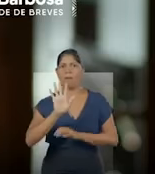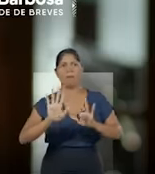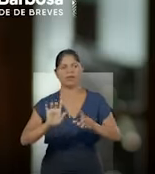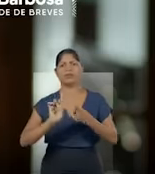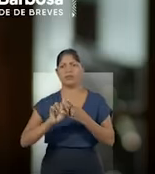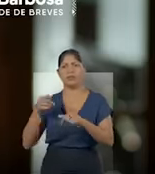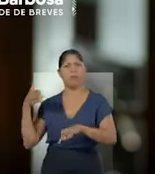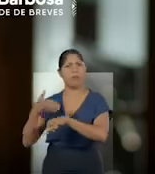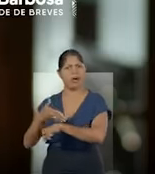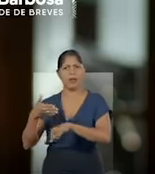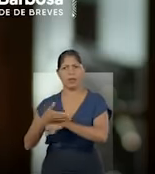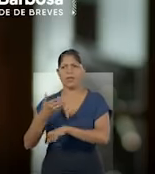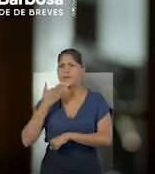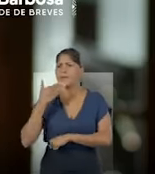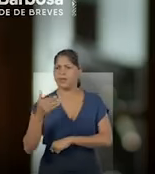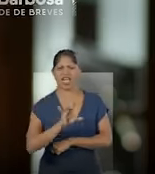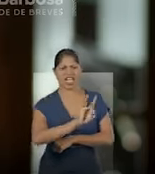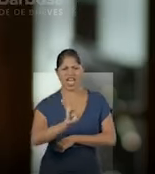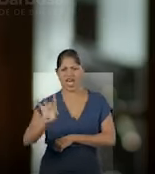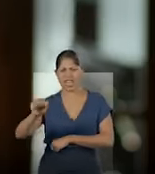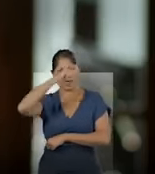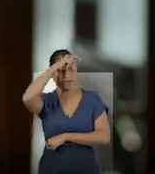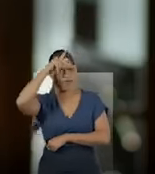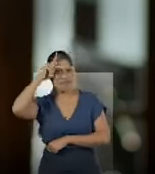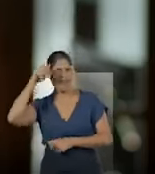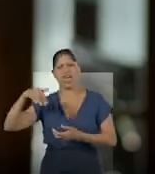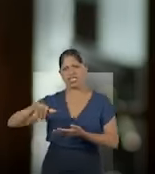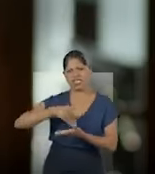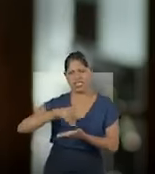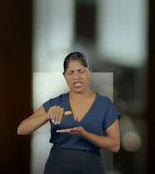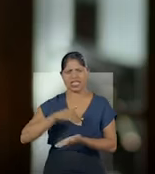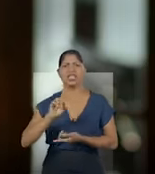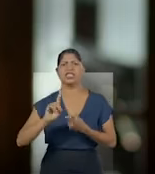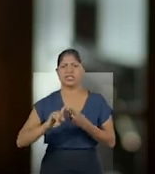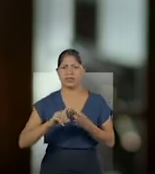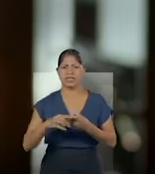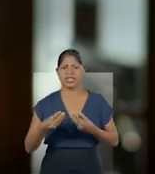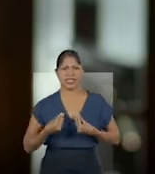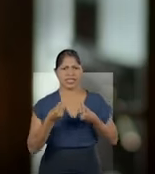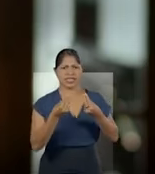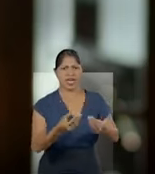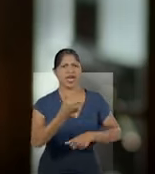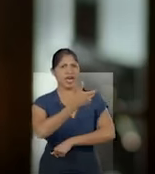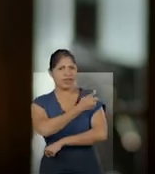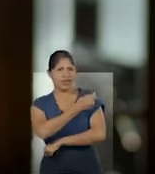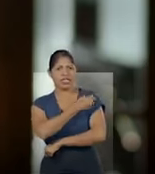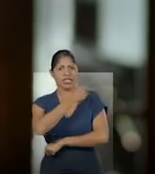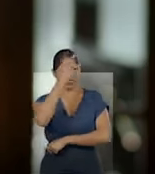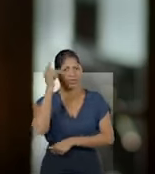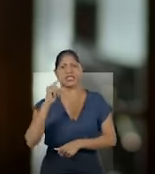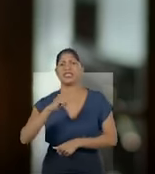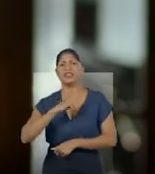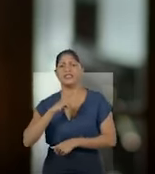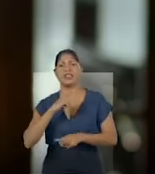ele estava ali, cobrando cada prefeito, secretário, que levasse a vacina nas pessoas,